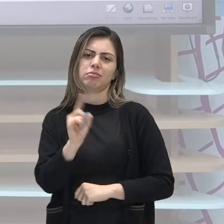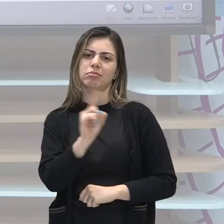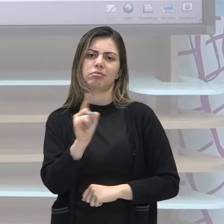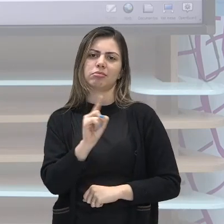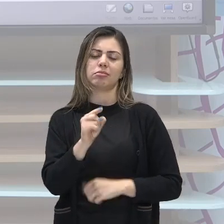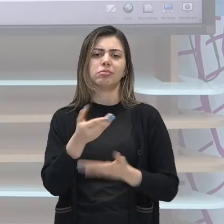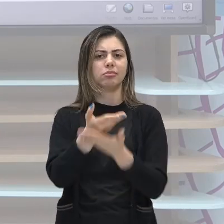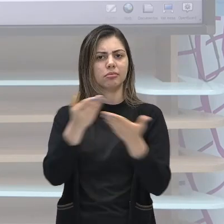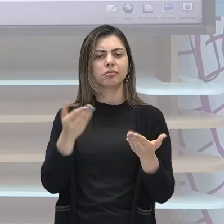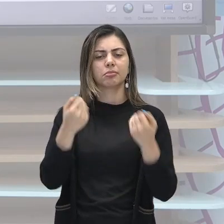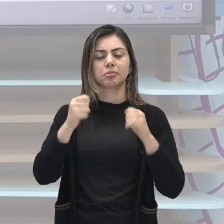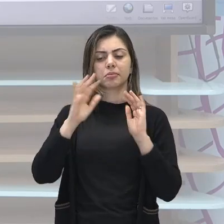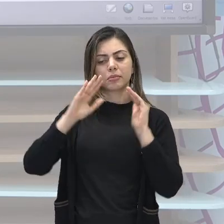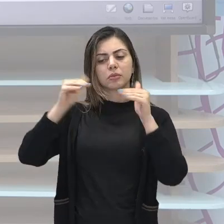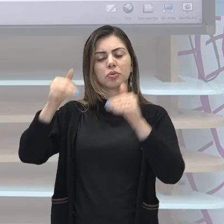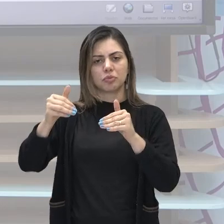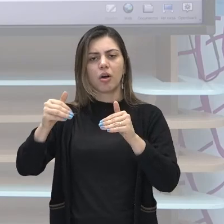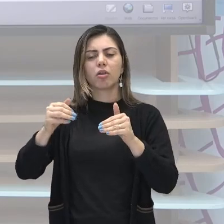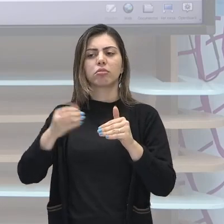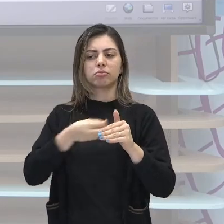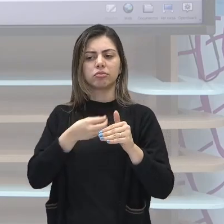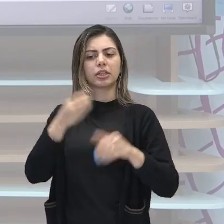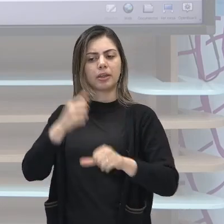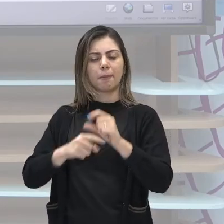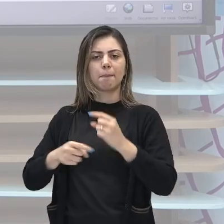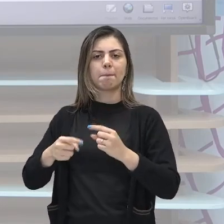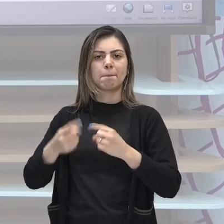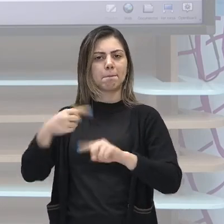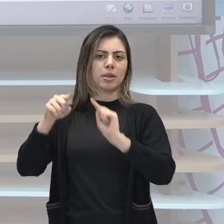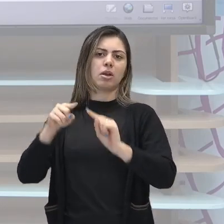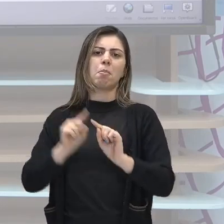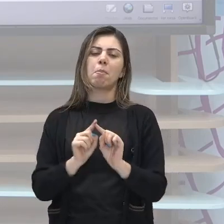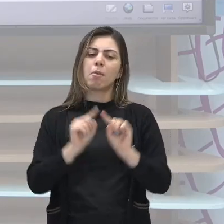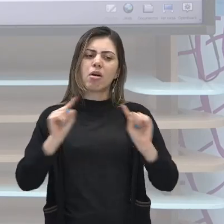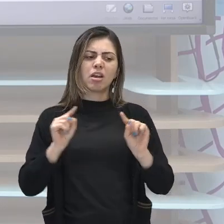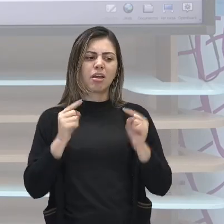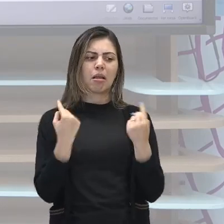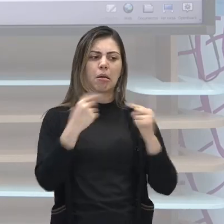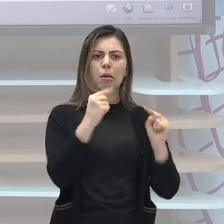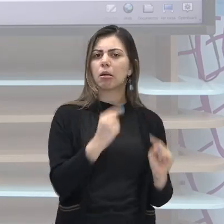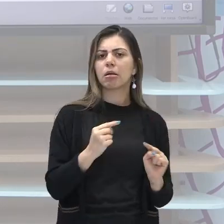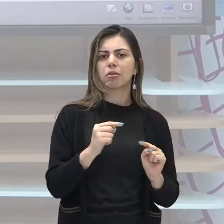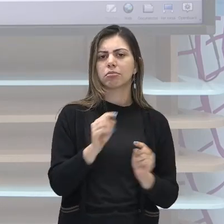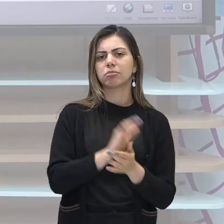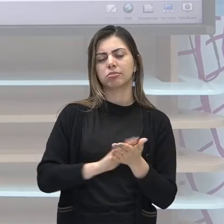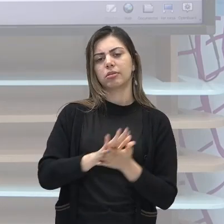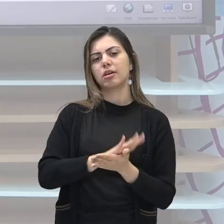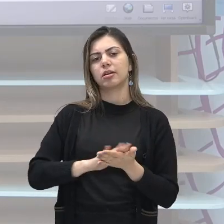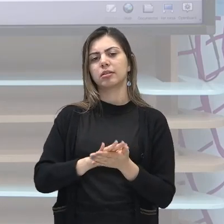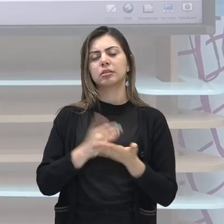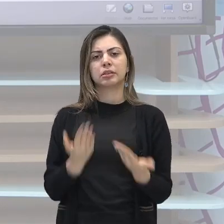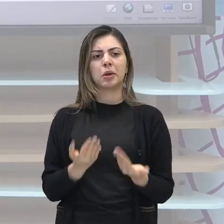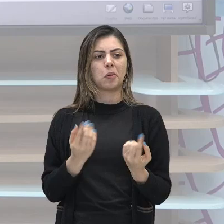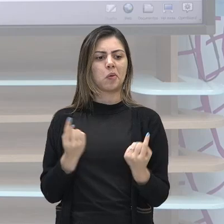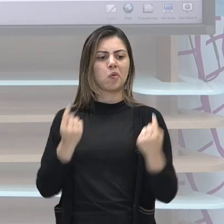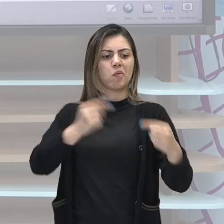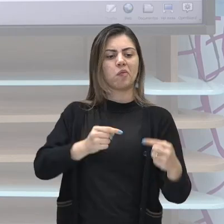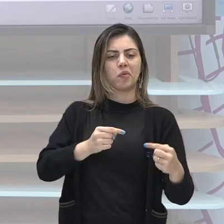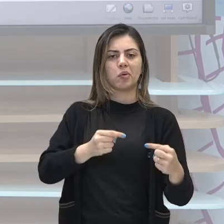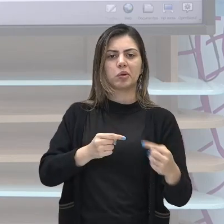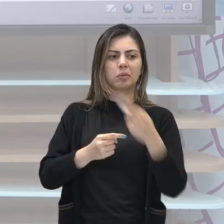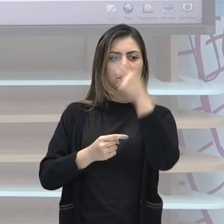Você precisa ter um foco, mas não necessariamente precisa derrotar, ir às vias de fato, ao confronto com alguém